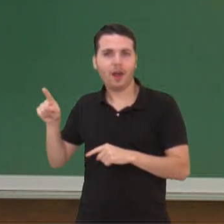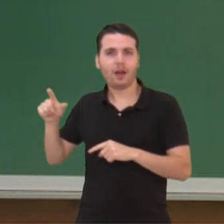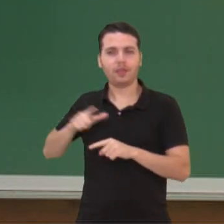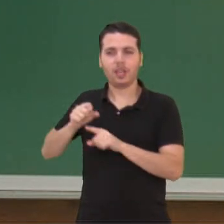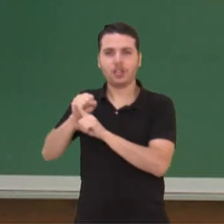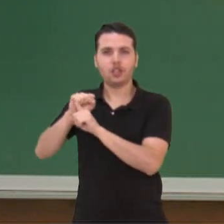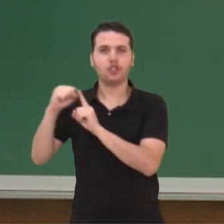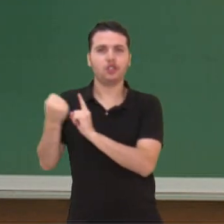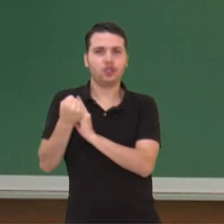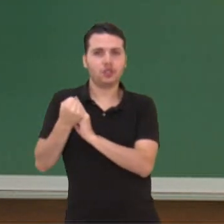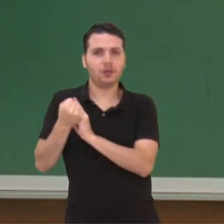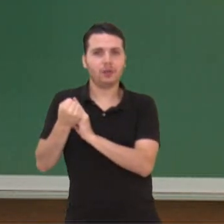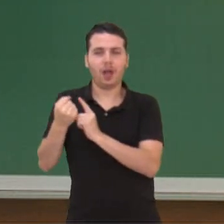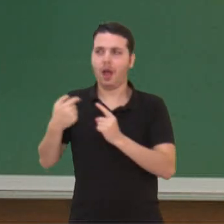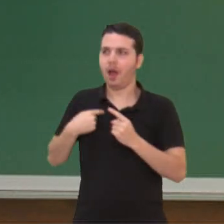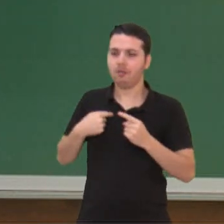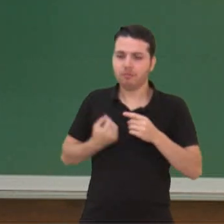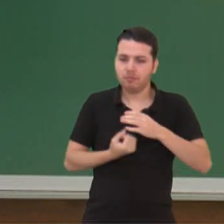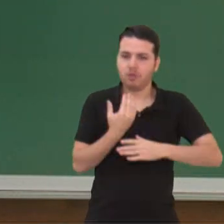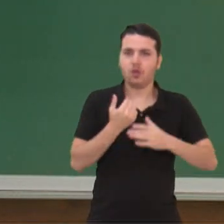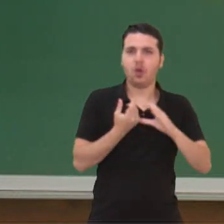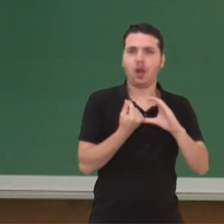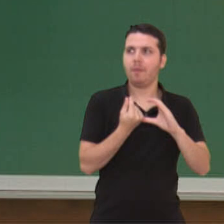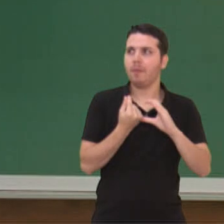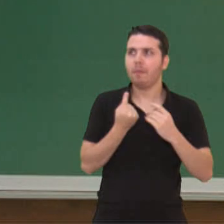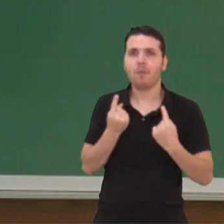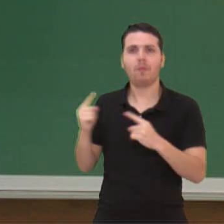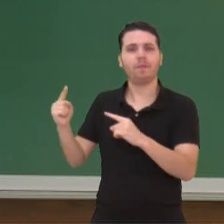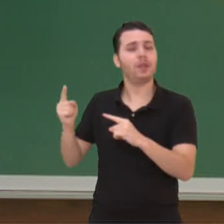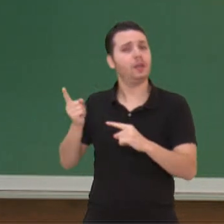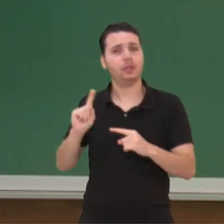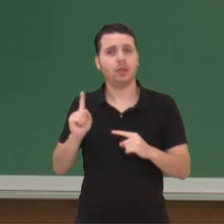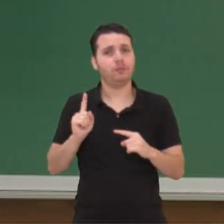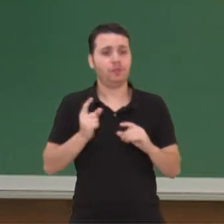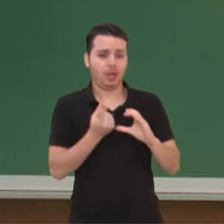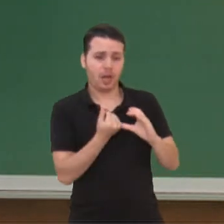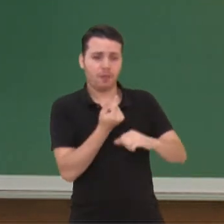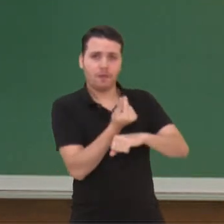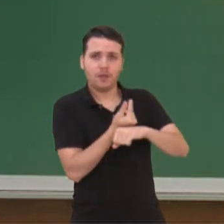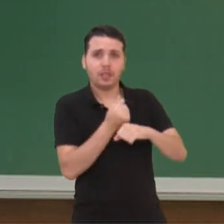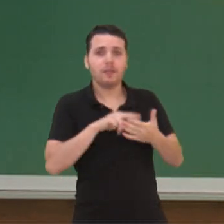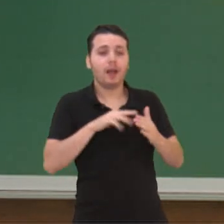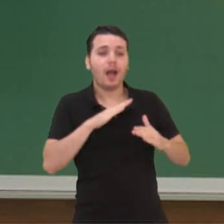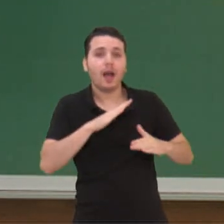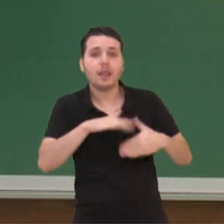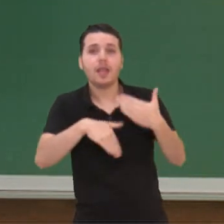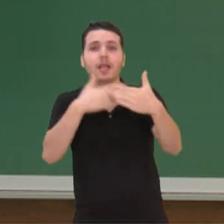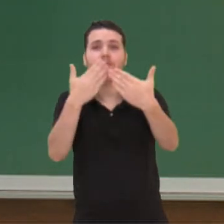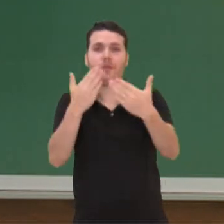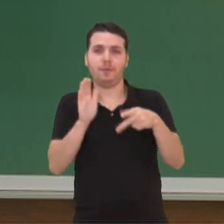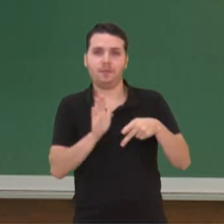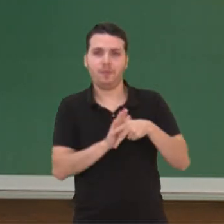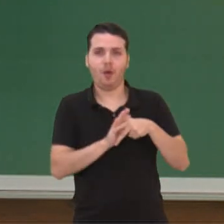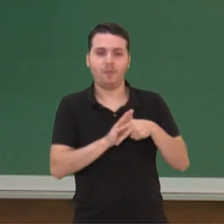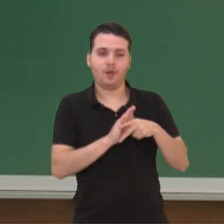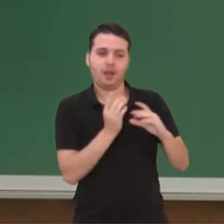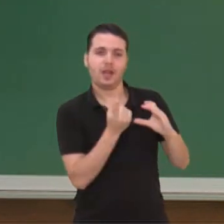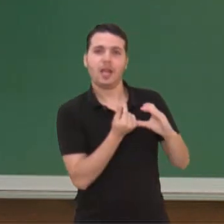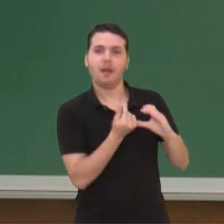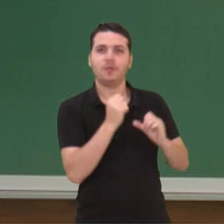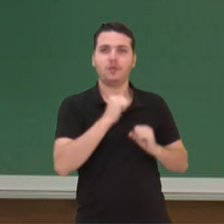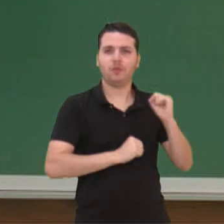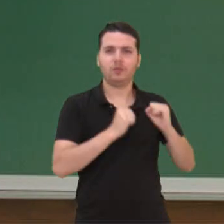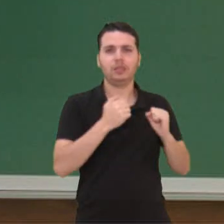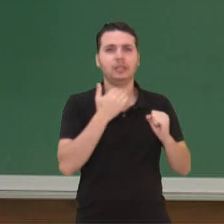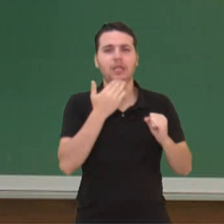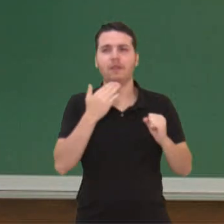financeiro foi um desenvolvimento do capitalismo industrial, né? Então não está relacionado aí essa questão da